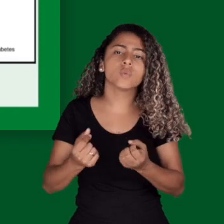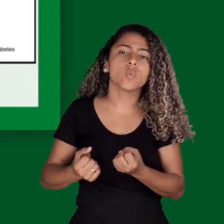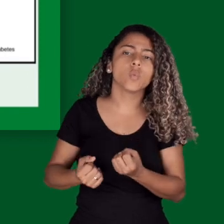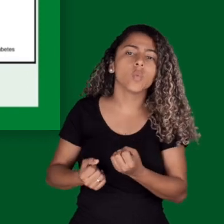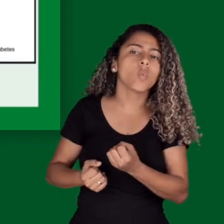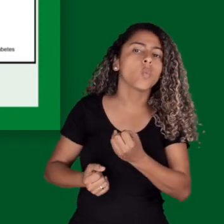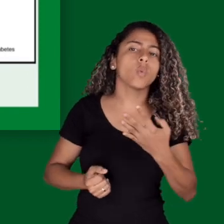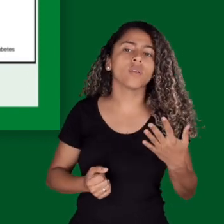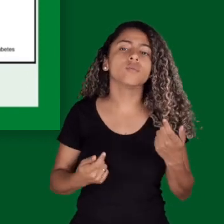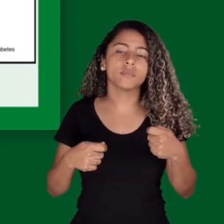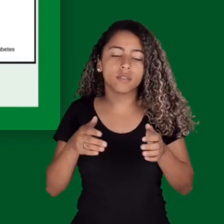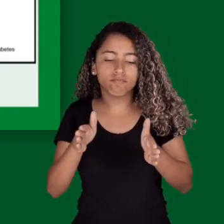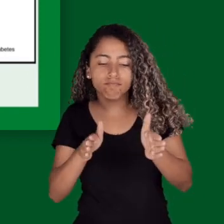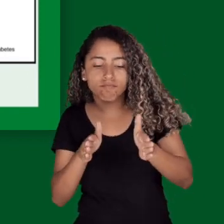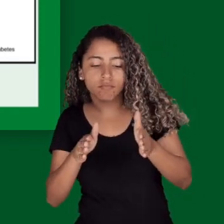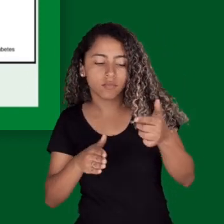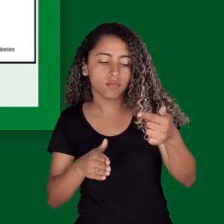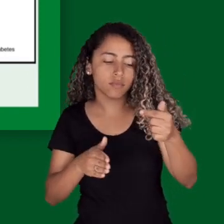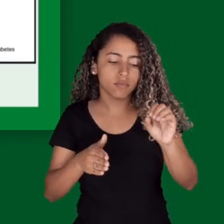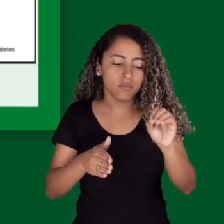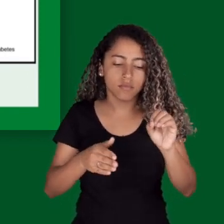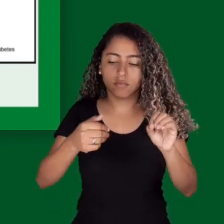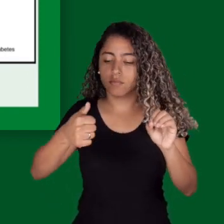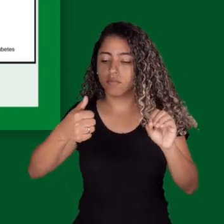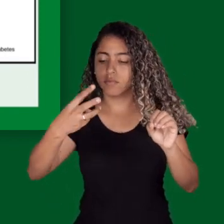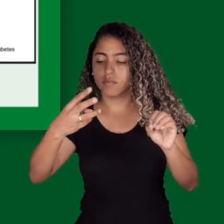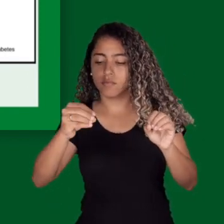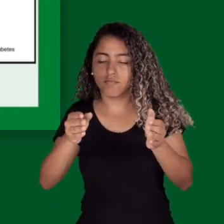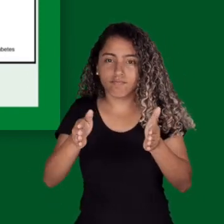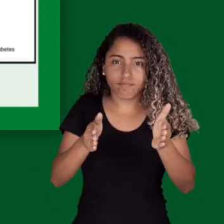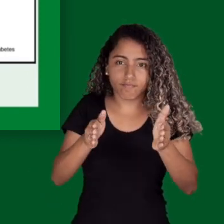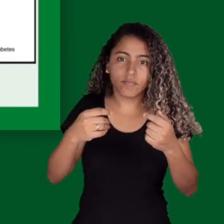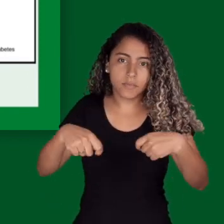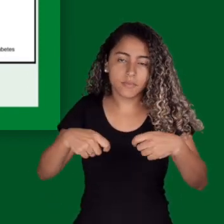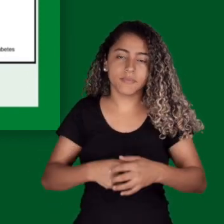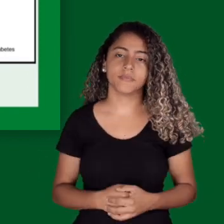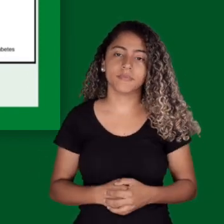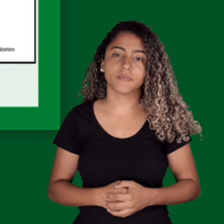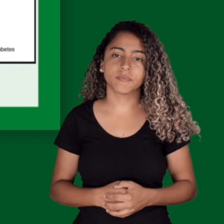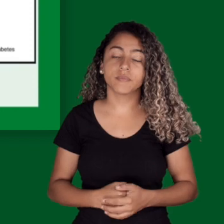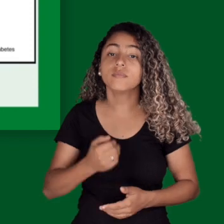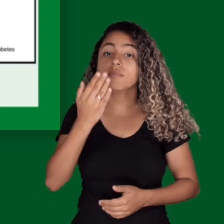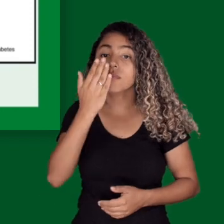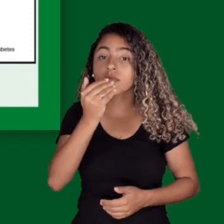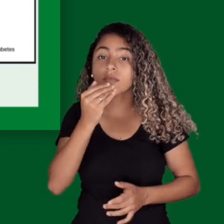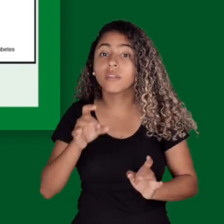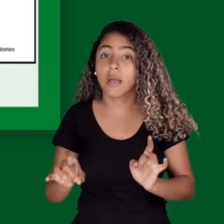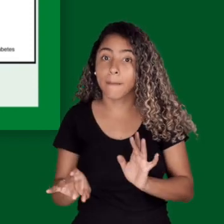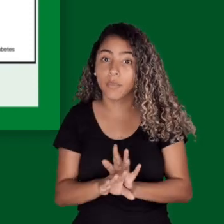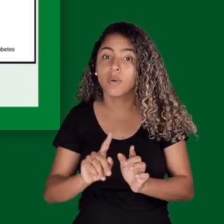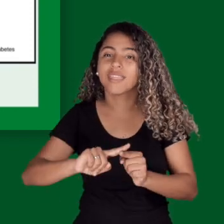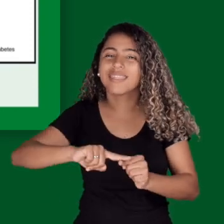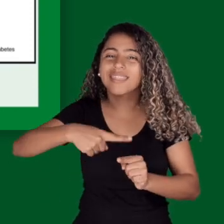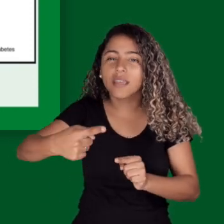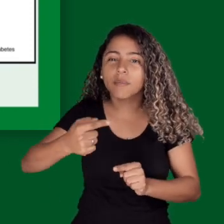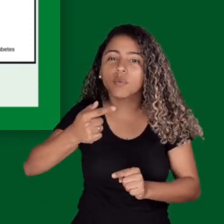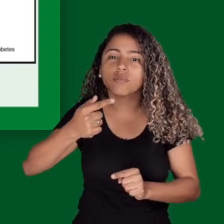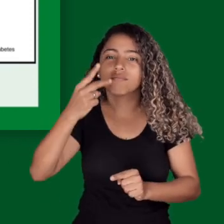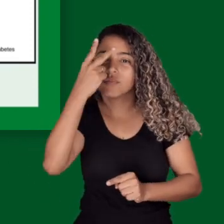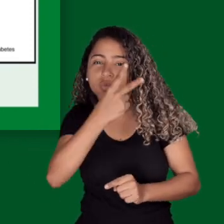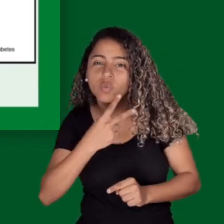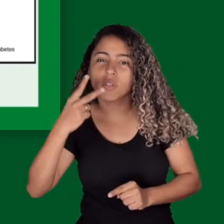que é a glicemia antes das refeições, elas devem estar na faixa de 70 a 130.